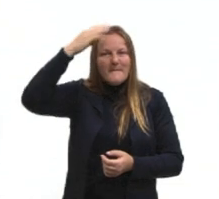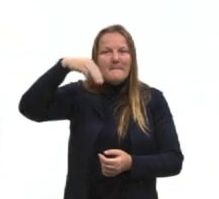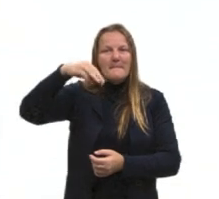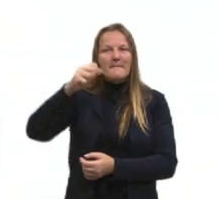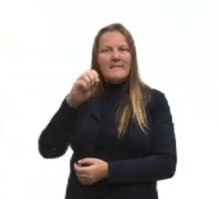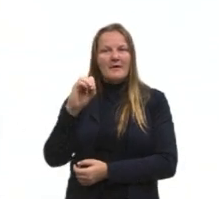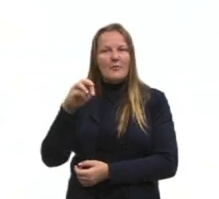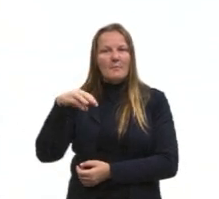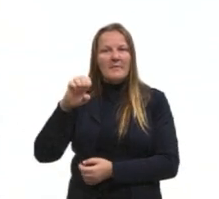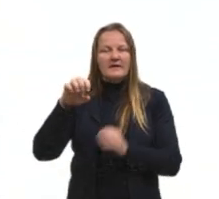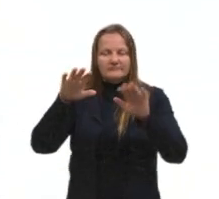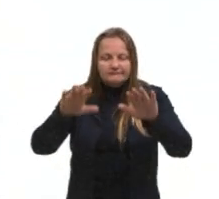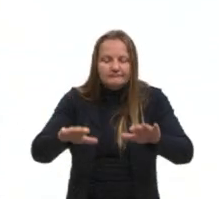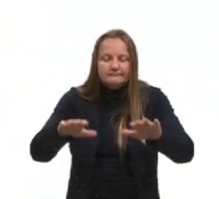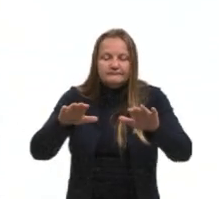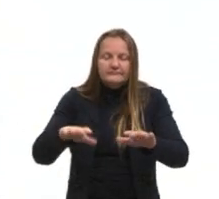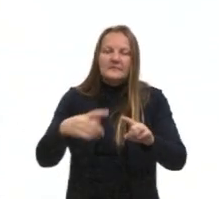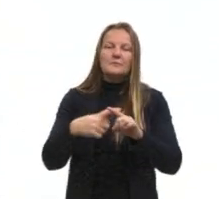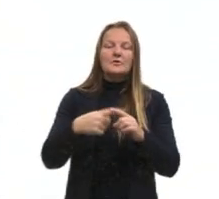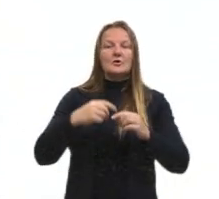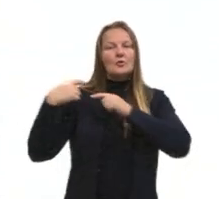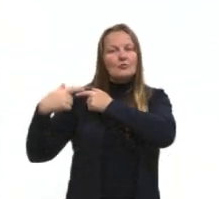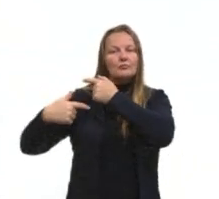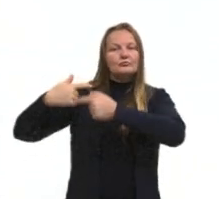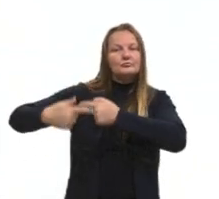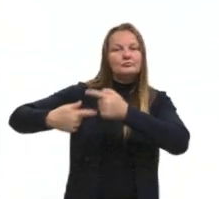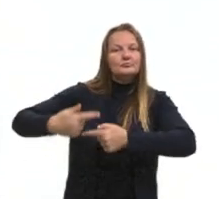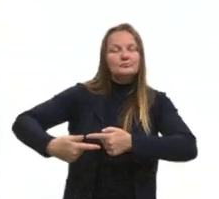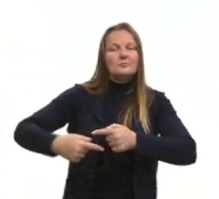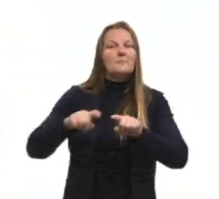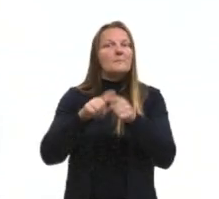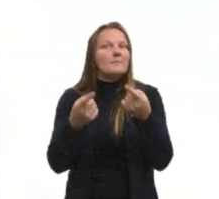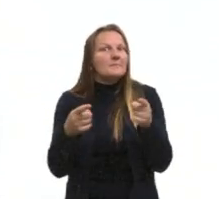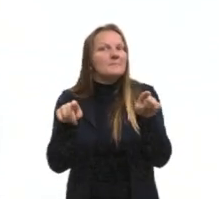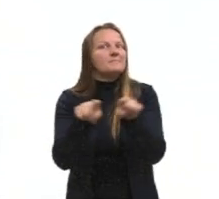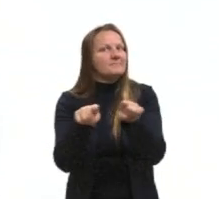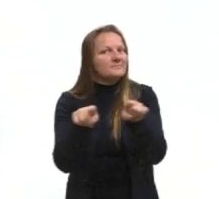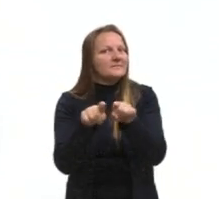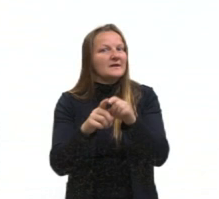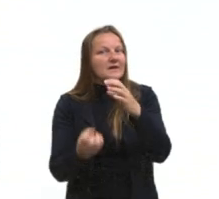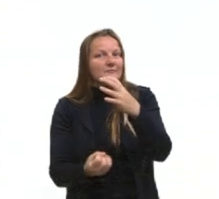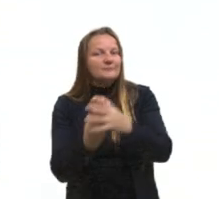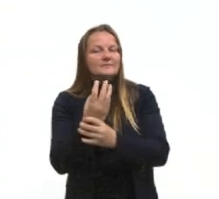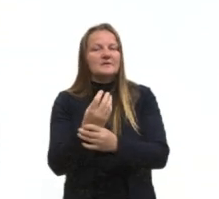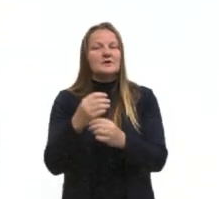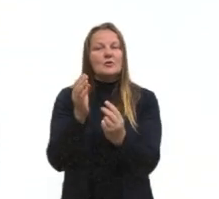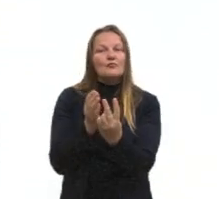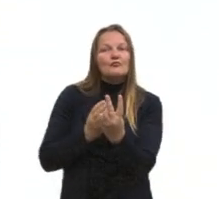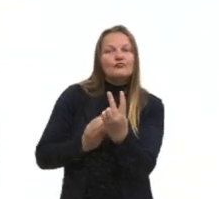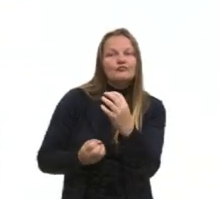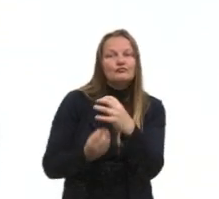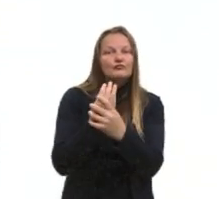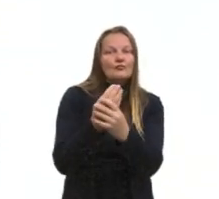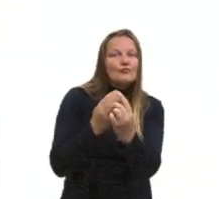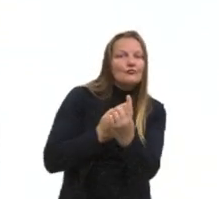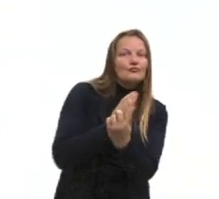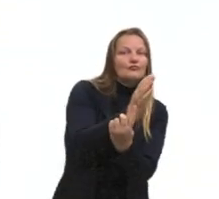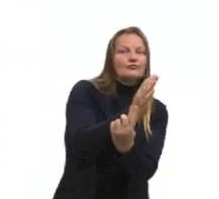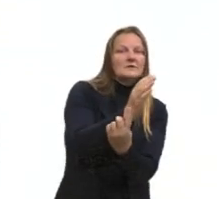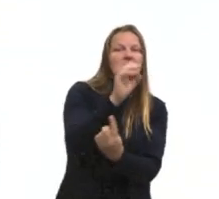aquilo que eu estou falando porque eu sou descendente de Maomé só que ao mesmo tempo surge o sunitas né que são aqueles